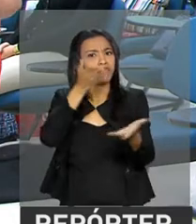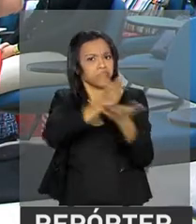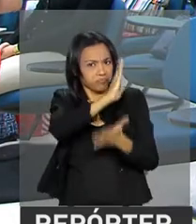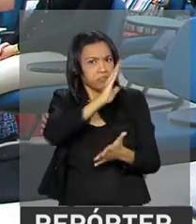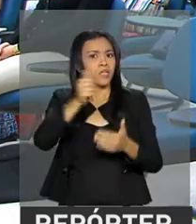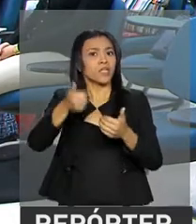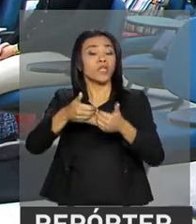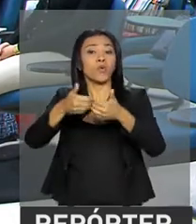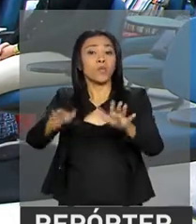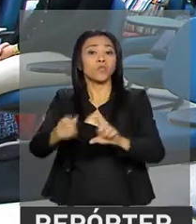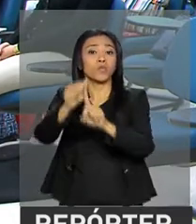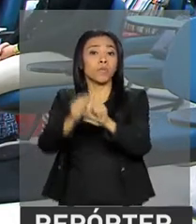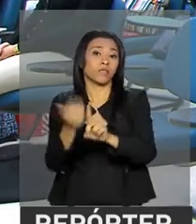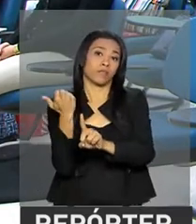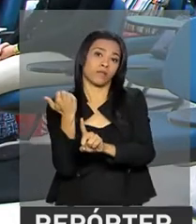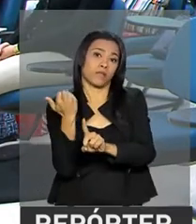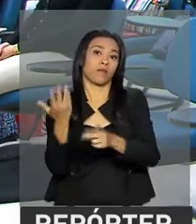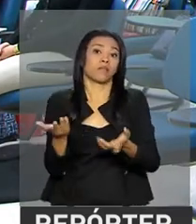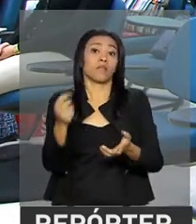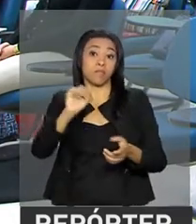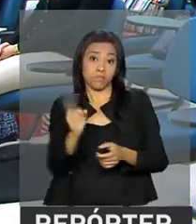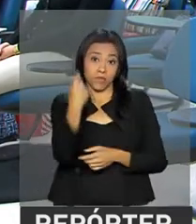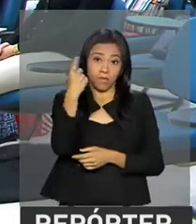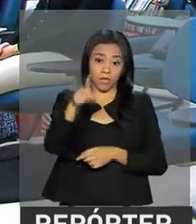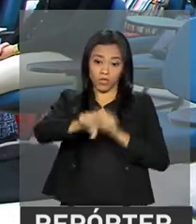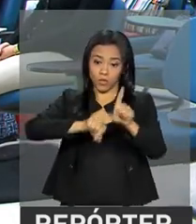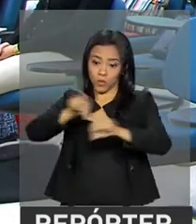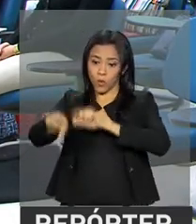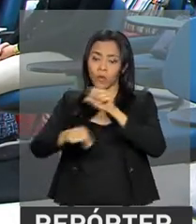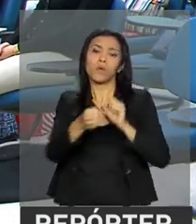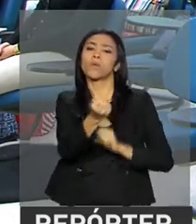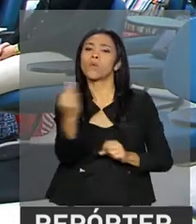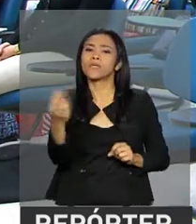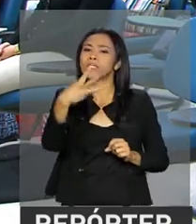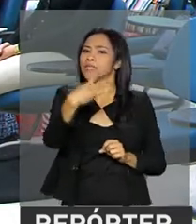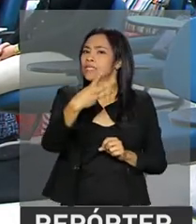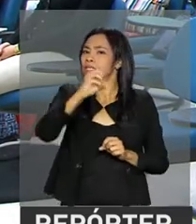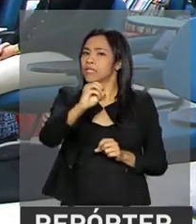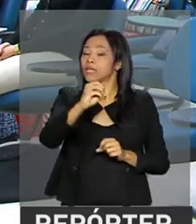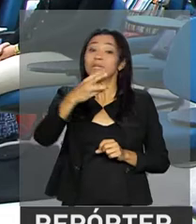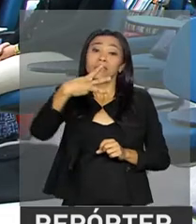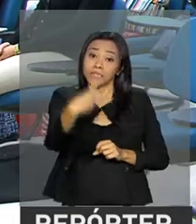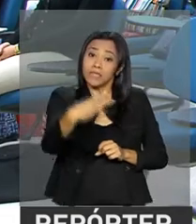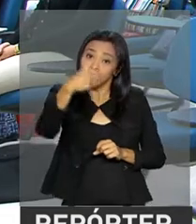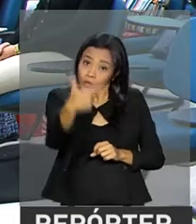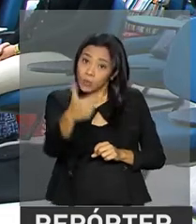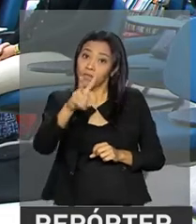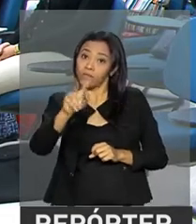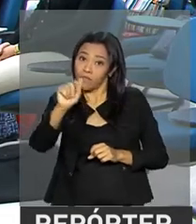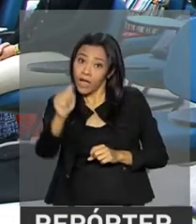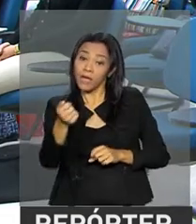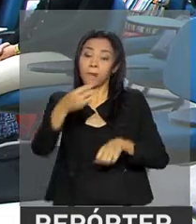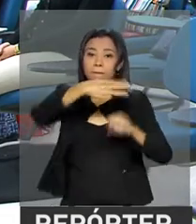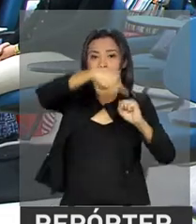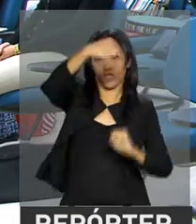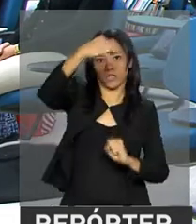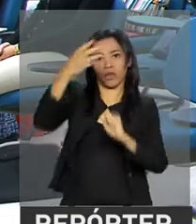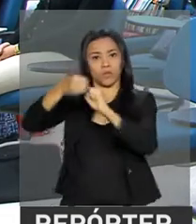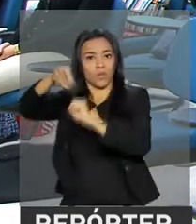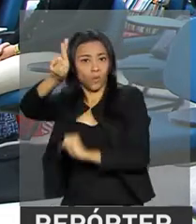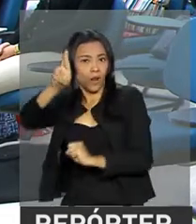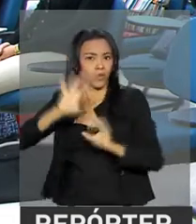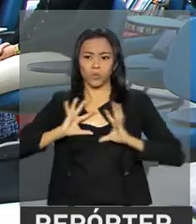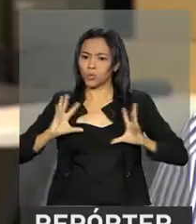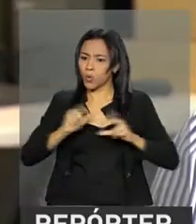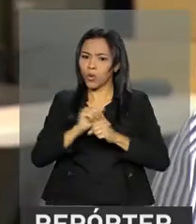mês passado na primeira seleção foram abertas 32 vagas entre mestrado e doutorado e todas foram